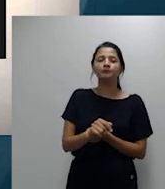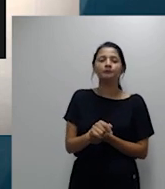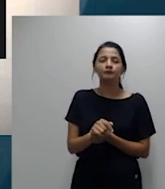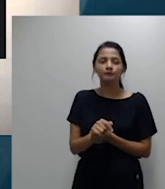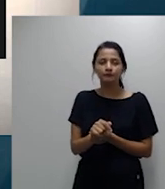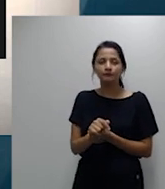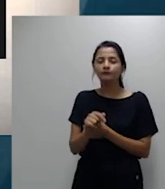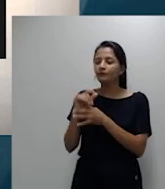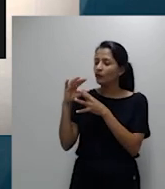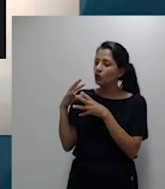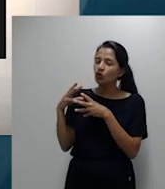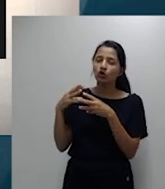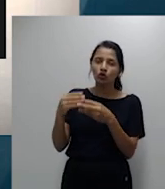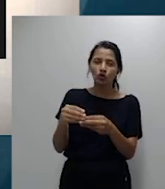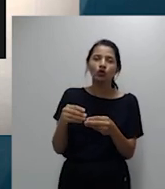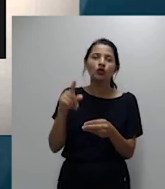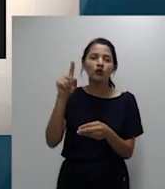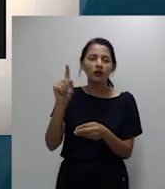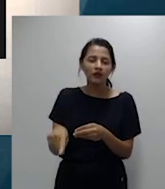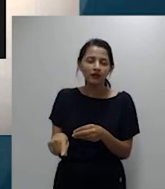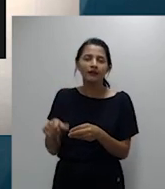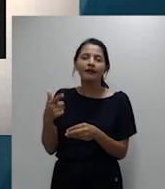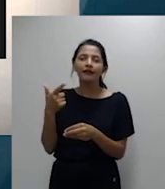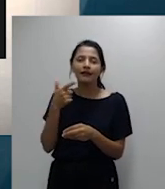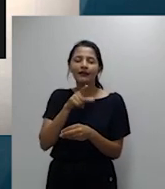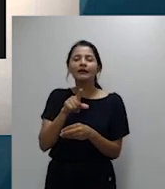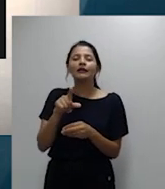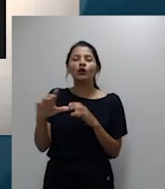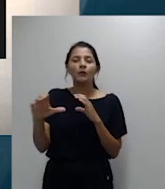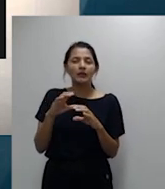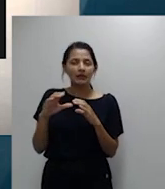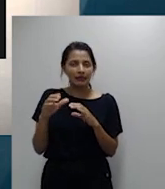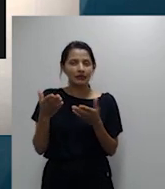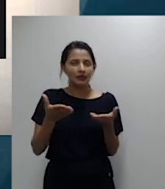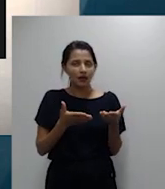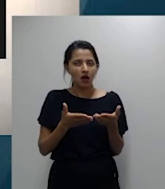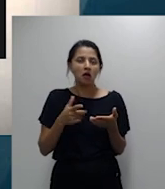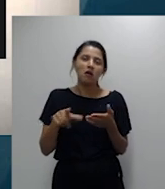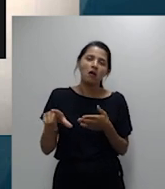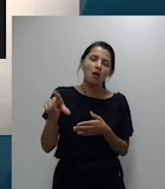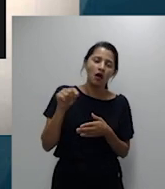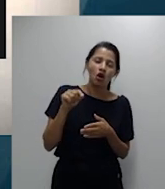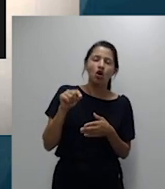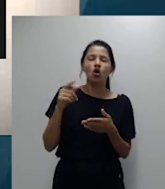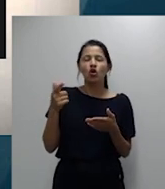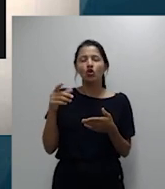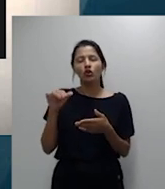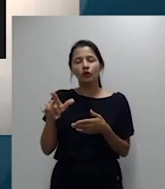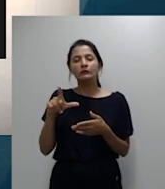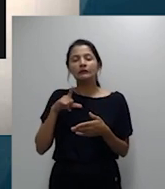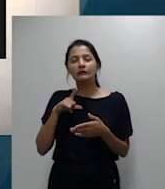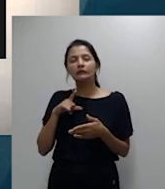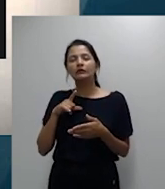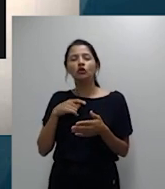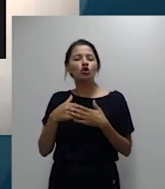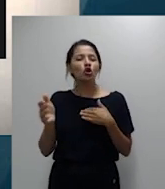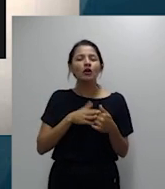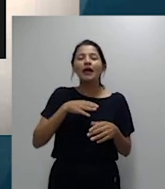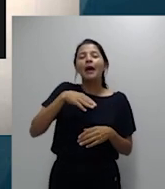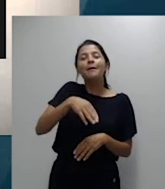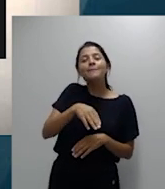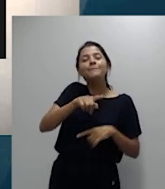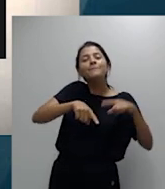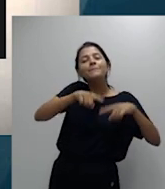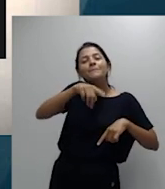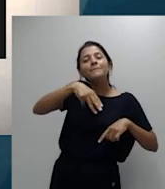toda a inventar Então ela disse preciso comunicação mas faz de forma onerosa através de qualquer veículos na